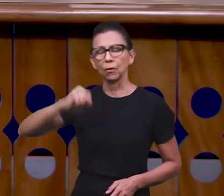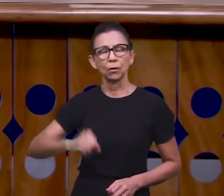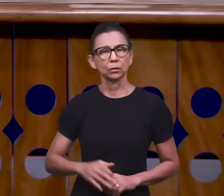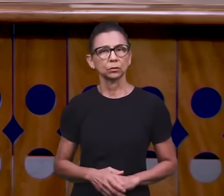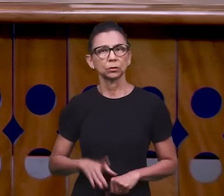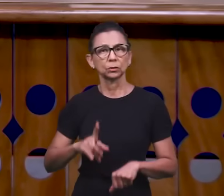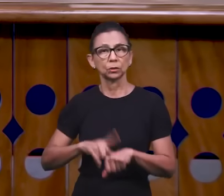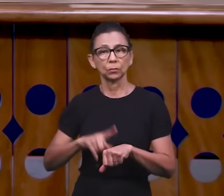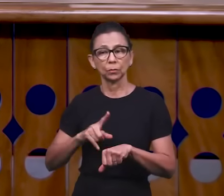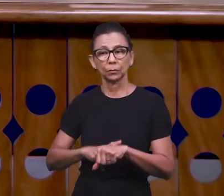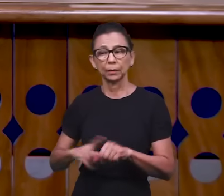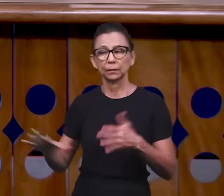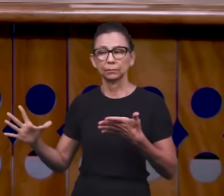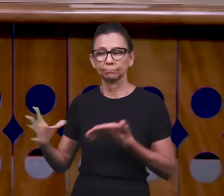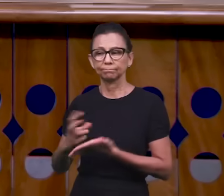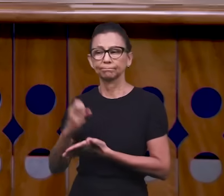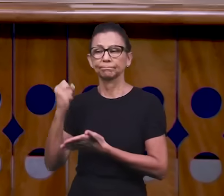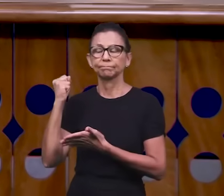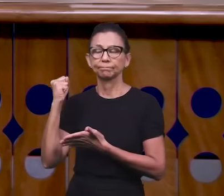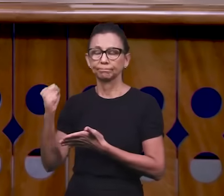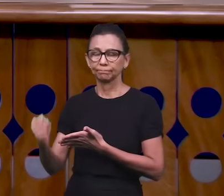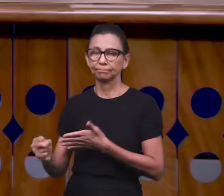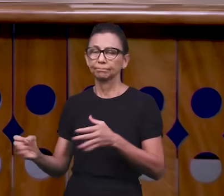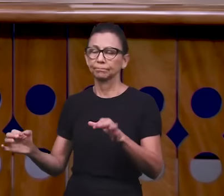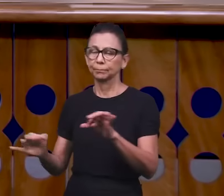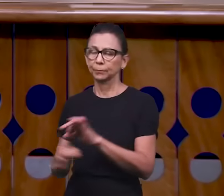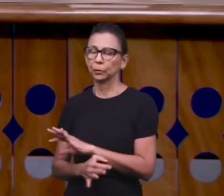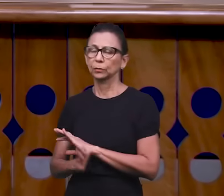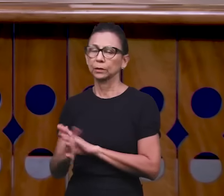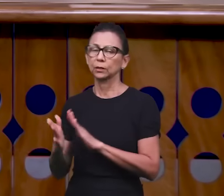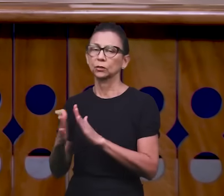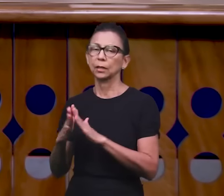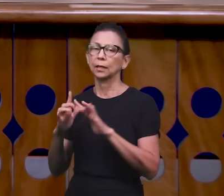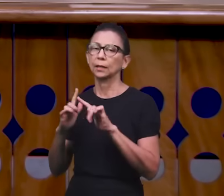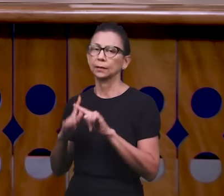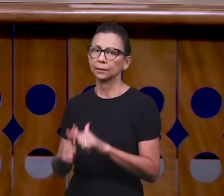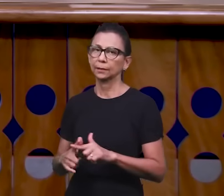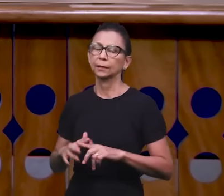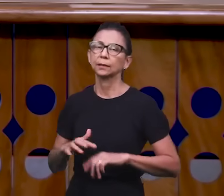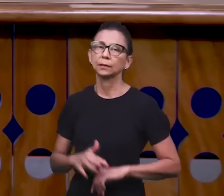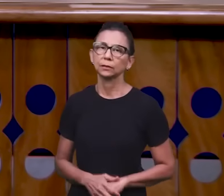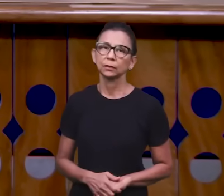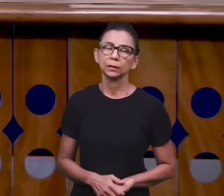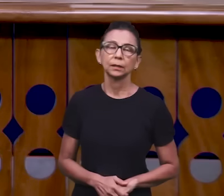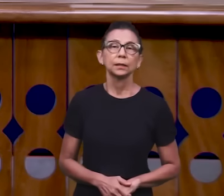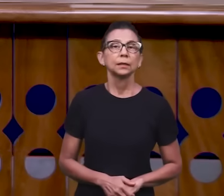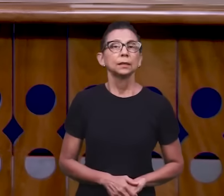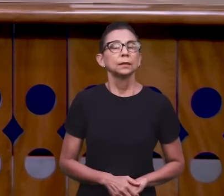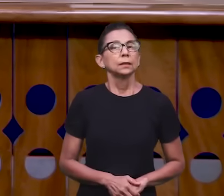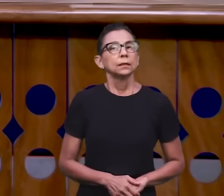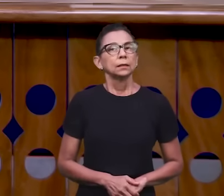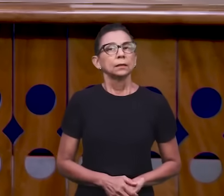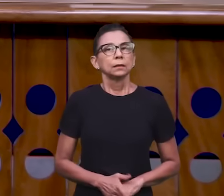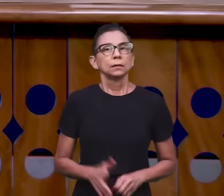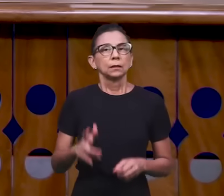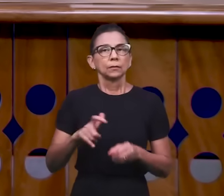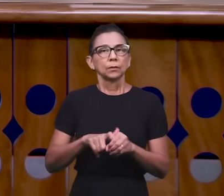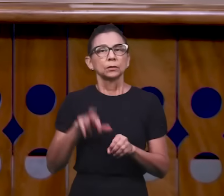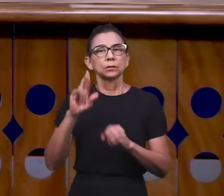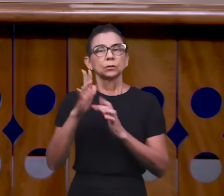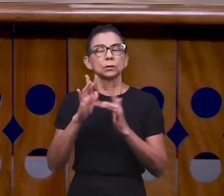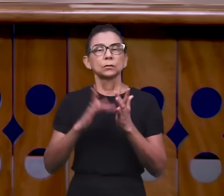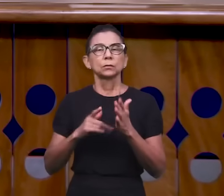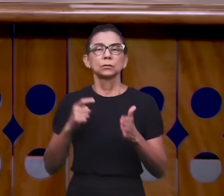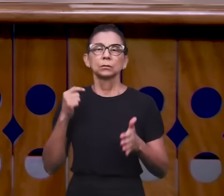está madura a seara. Multidões, multidões no vale da decisão. Esse é o anúncio do dia do